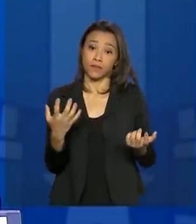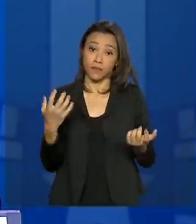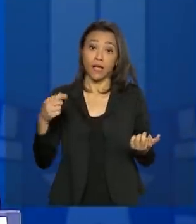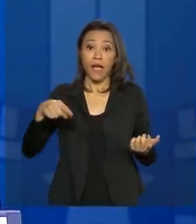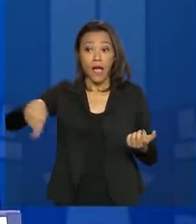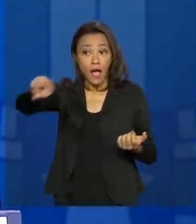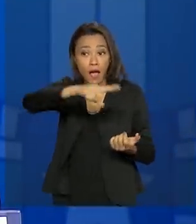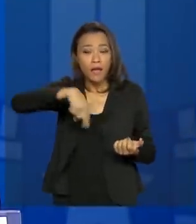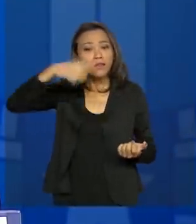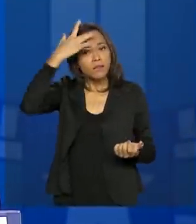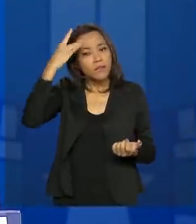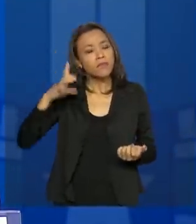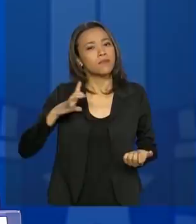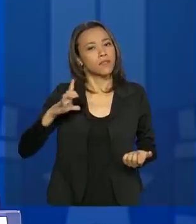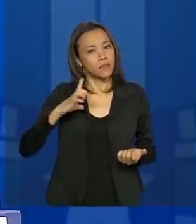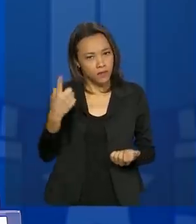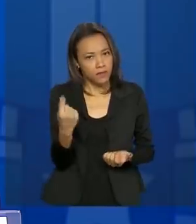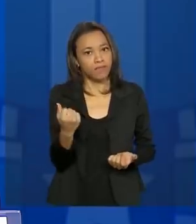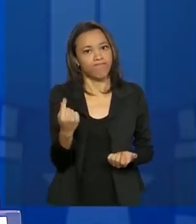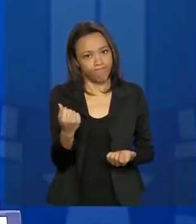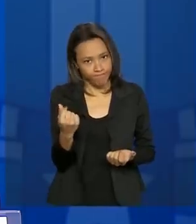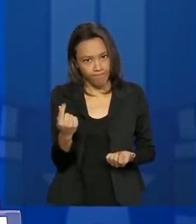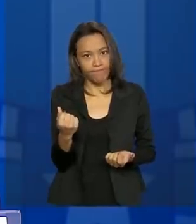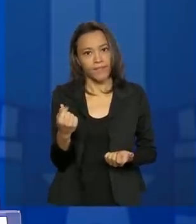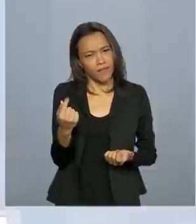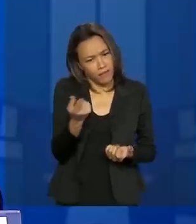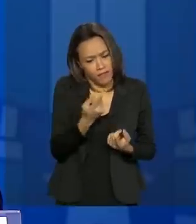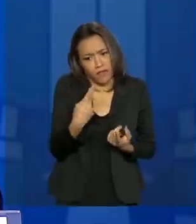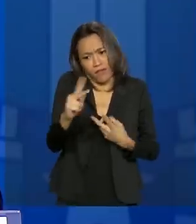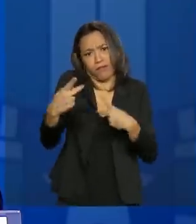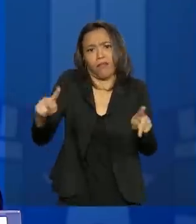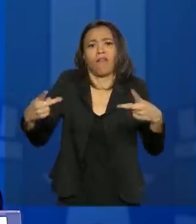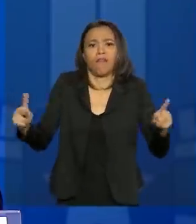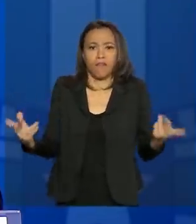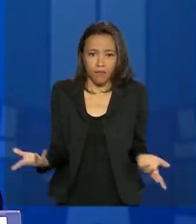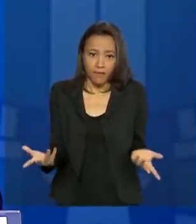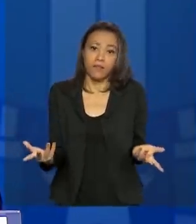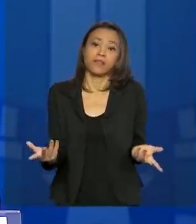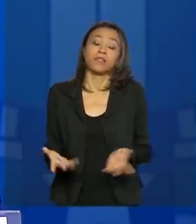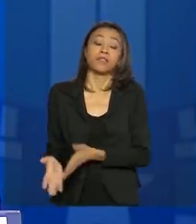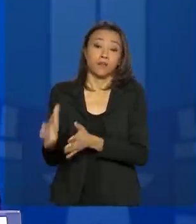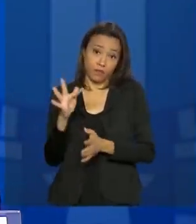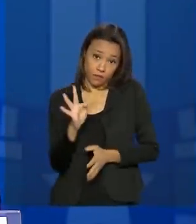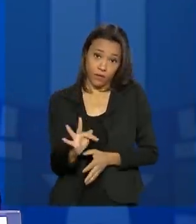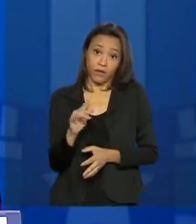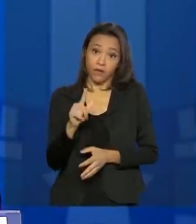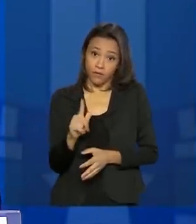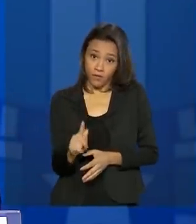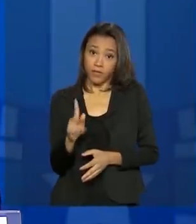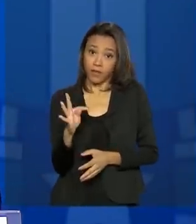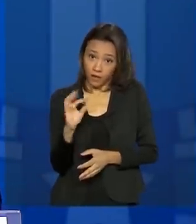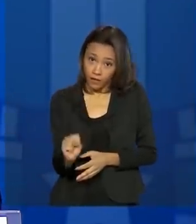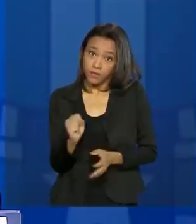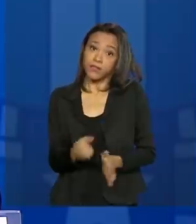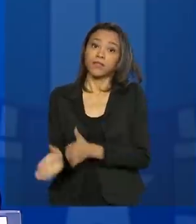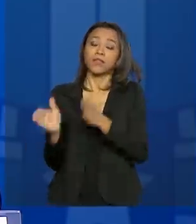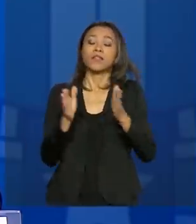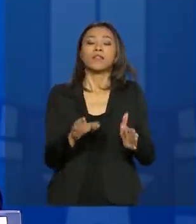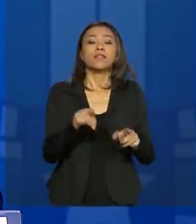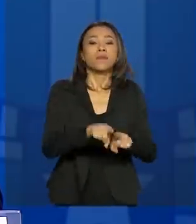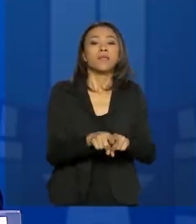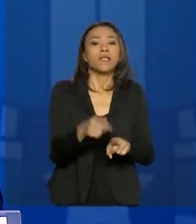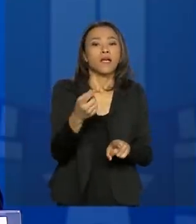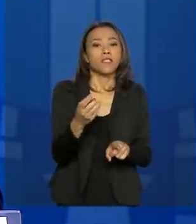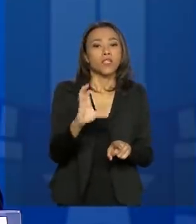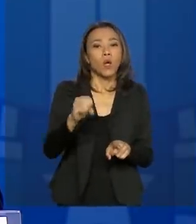cotistas terão direito a recursos que a eles é pertence do ponto de vista de impacto primário nas contas